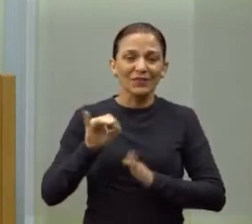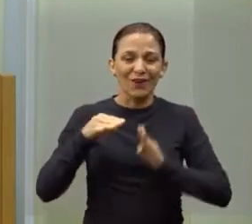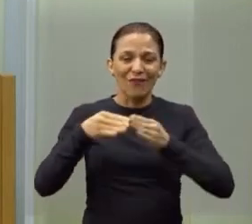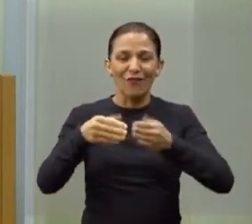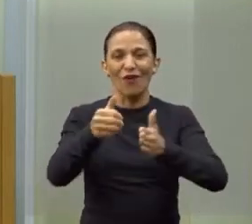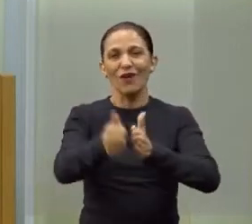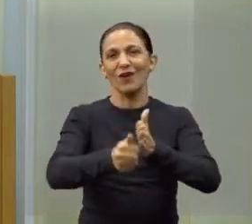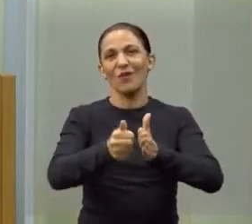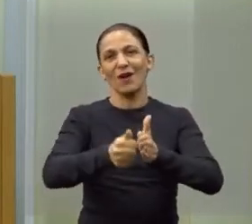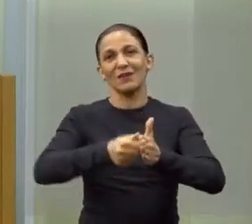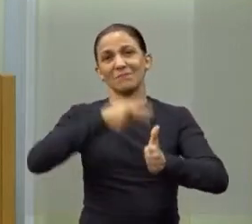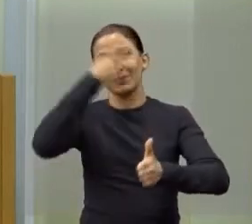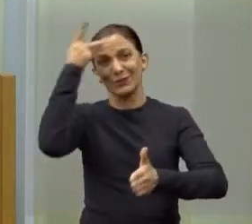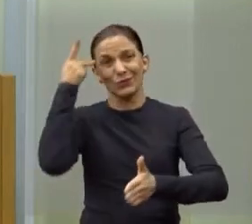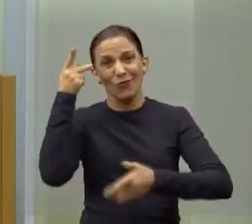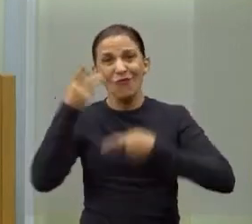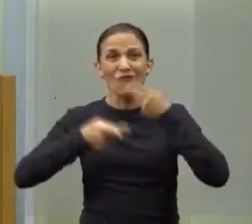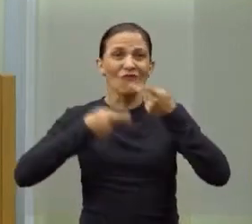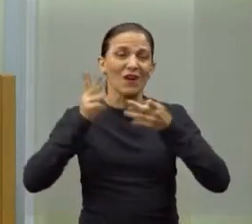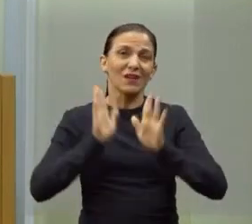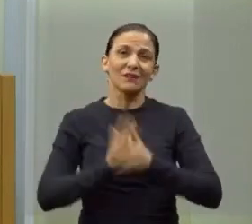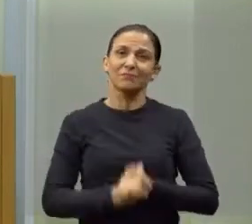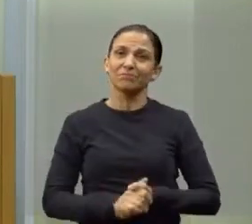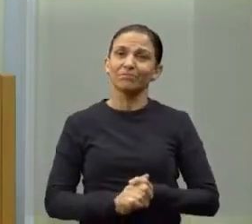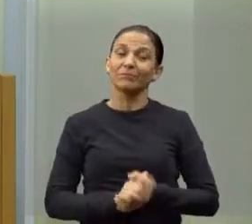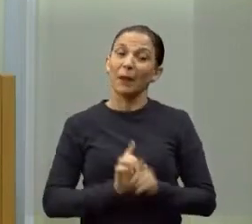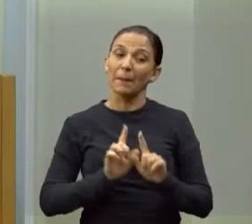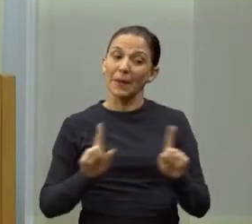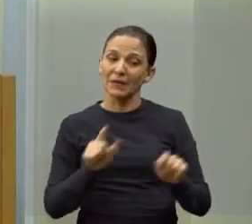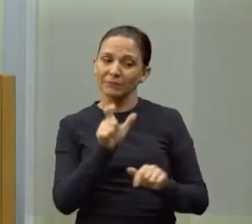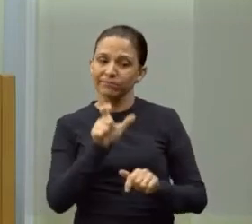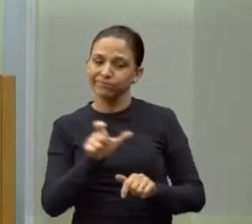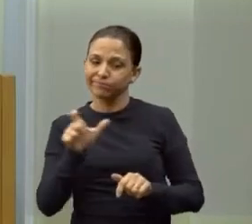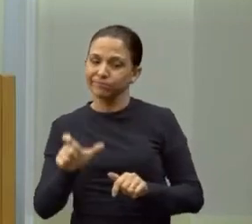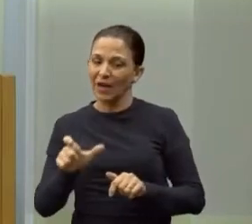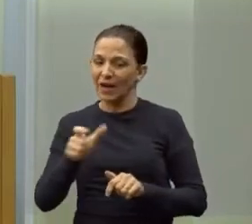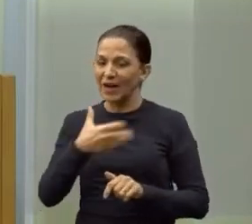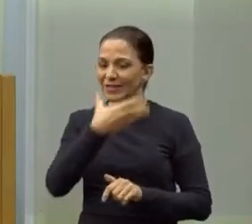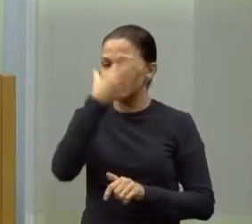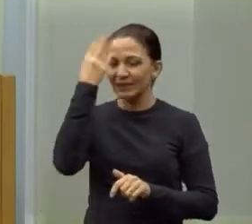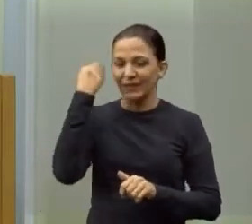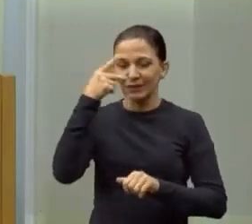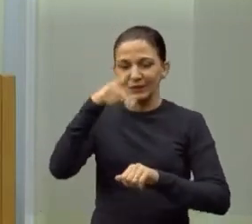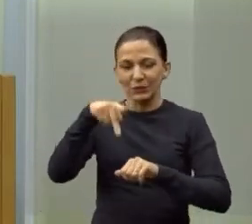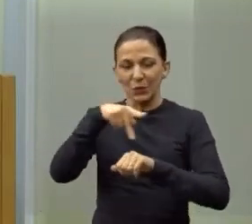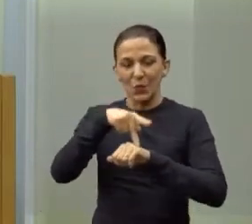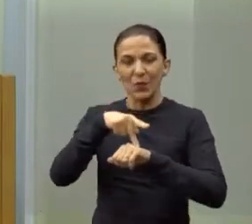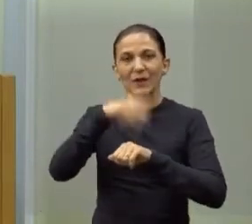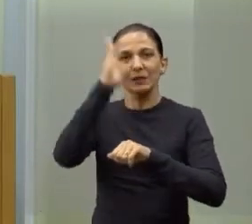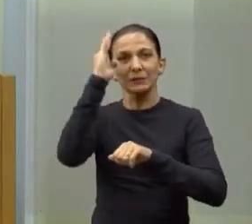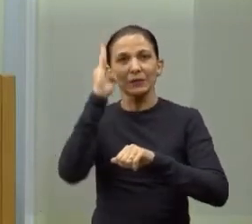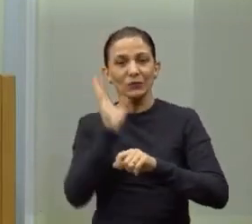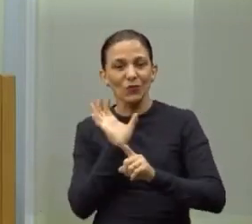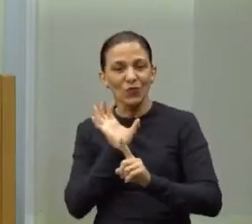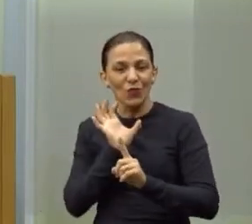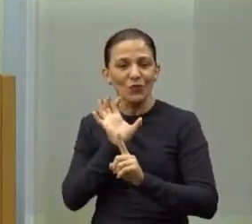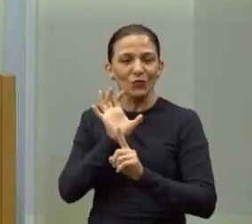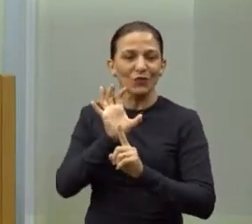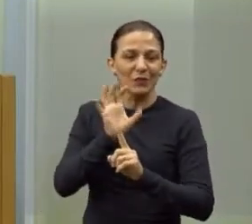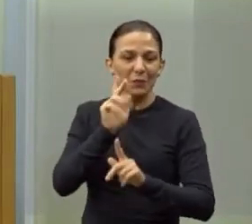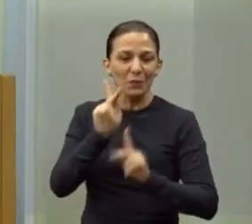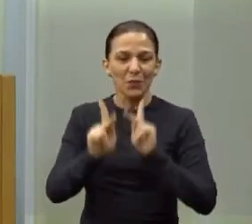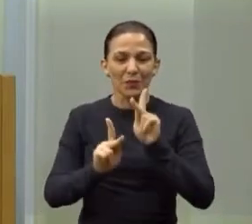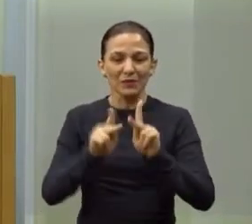município. Mas essas pessoas se esquecem que as questões nacionais afetam diretamente a